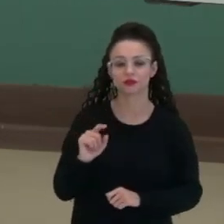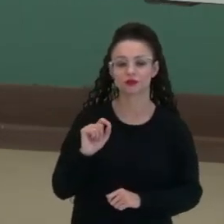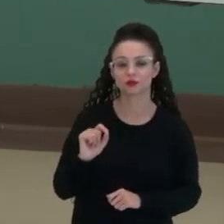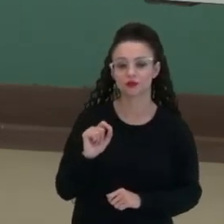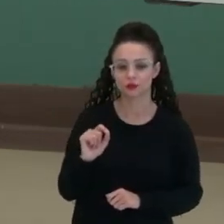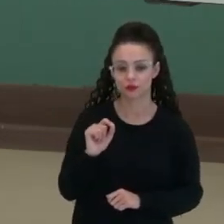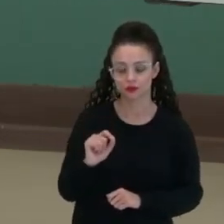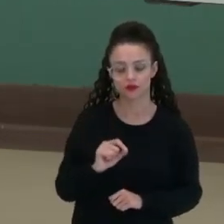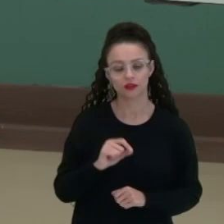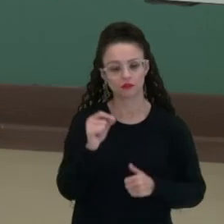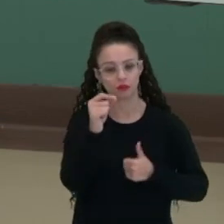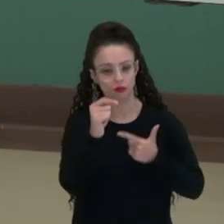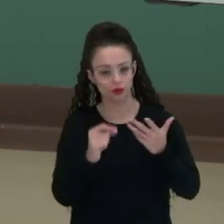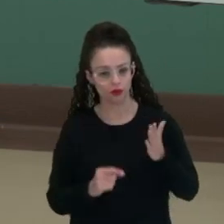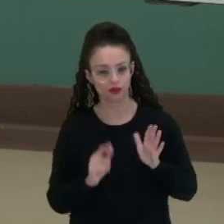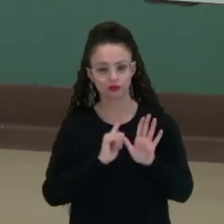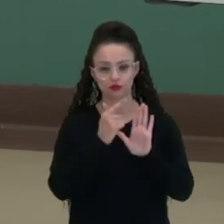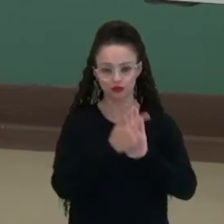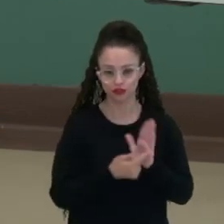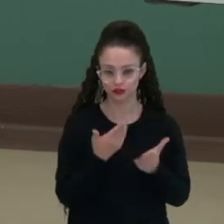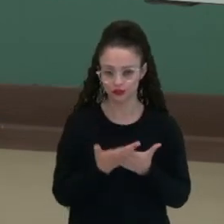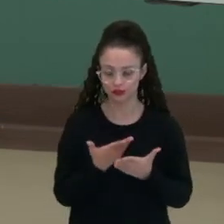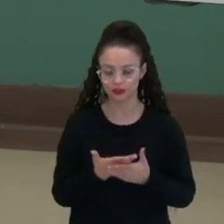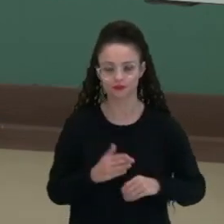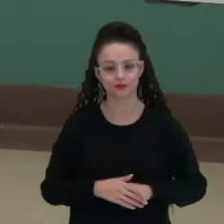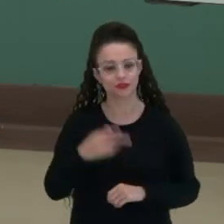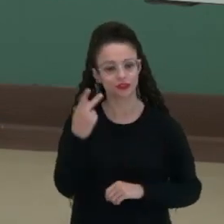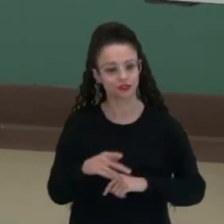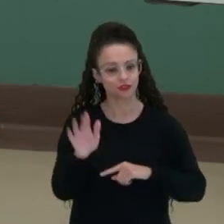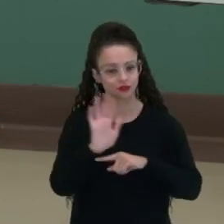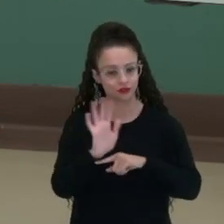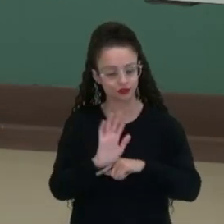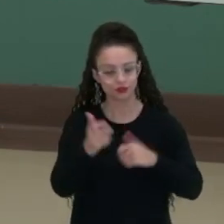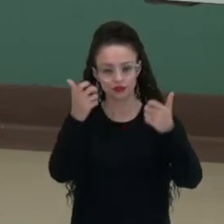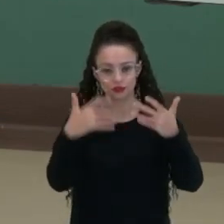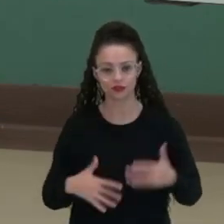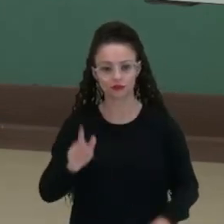quê? As questões do gênero estudado. Nesse vídeo,